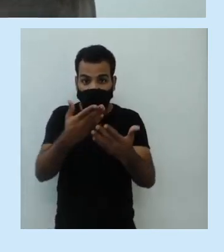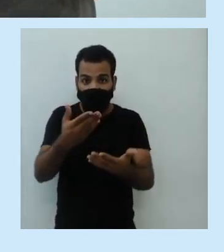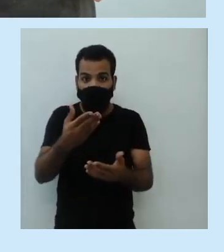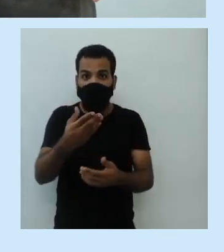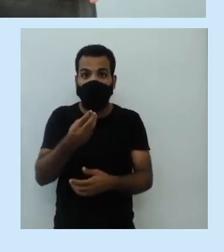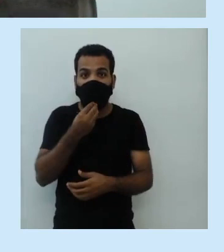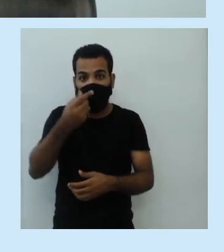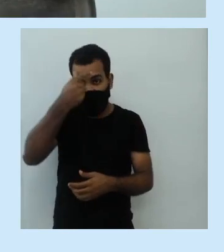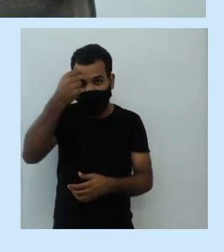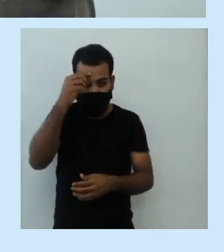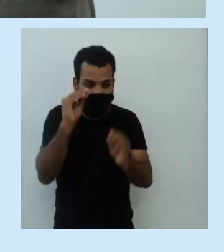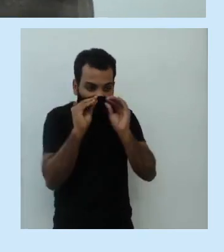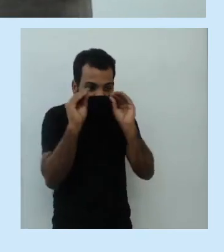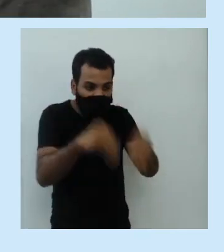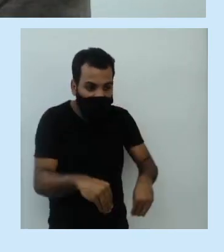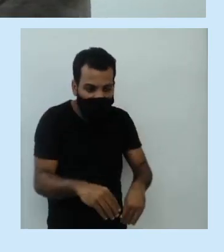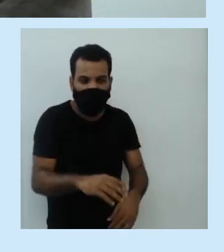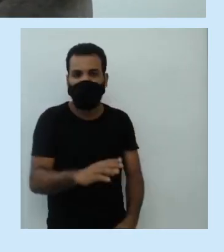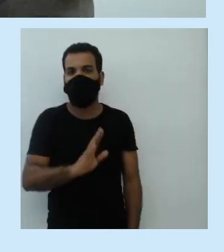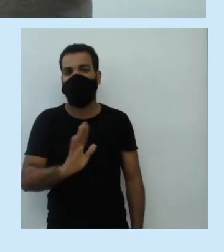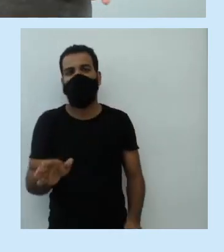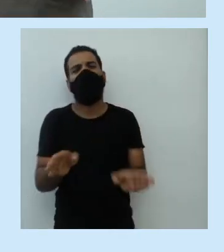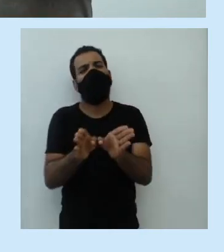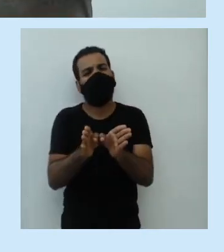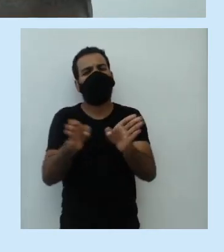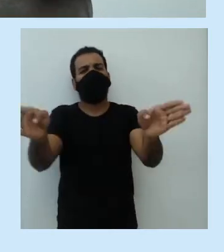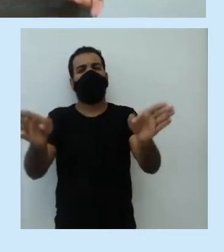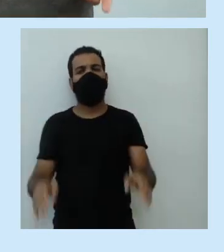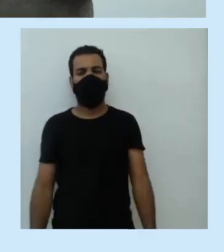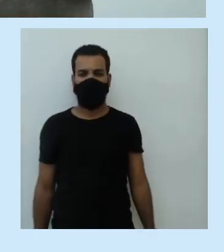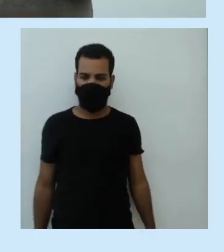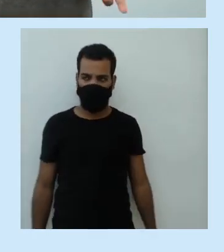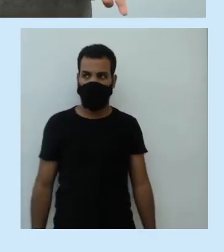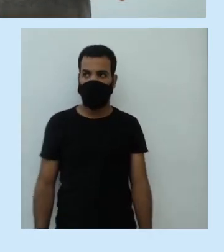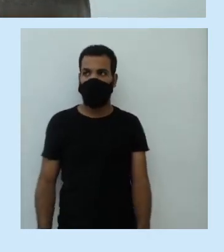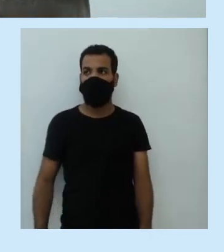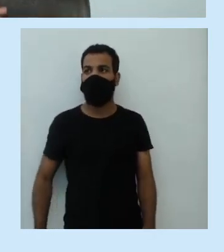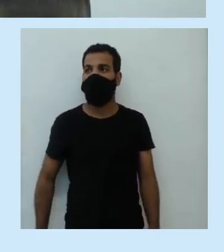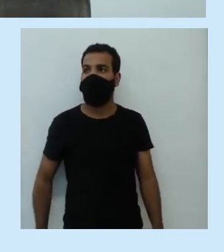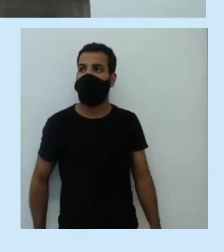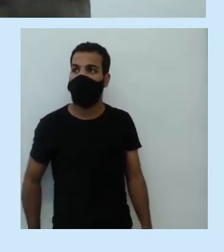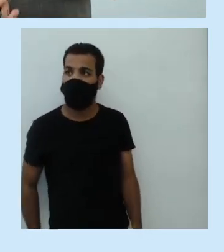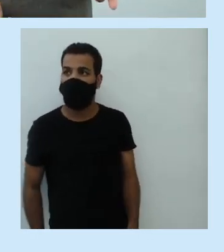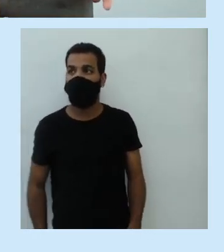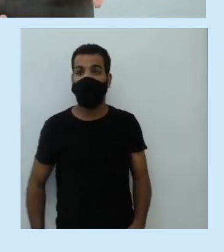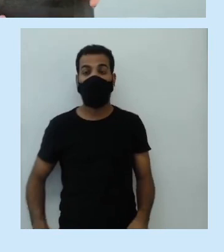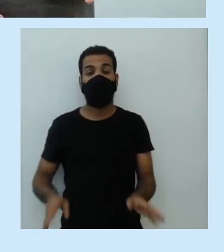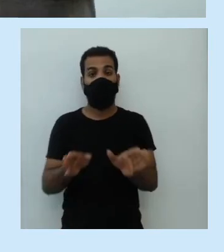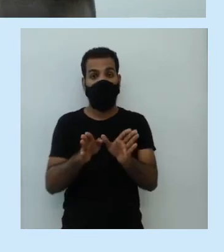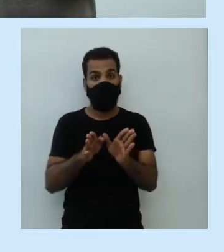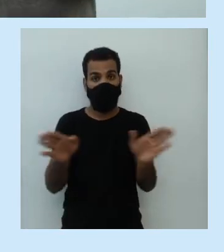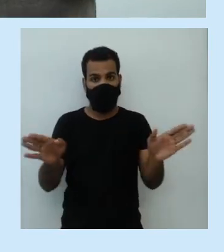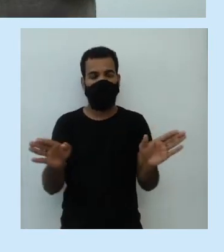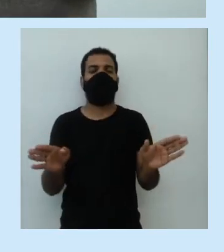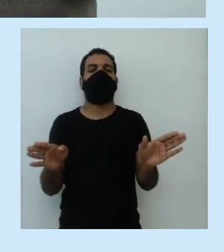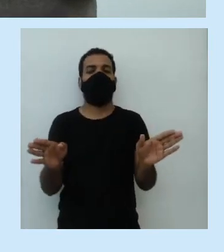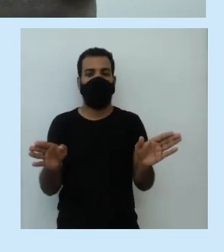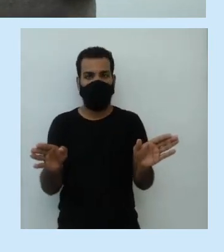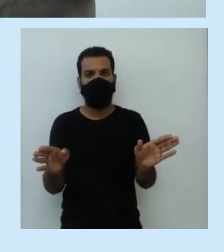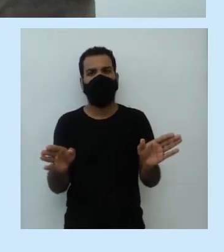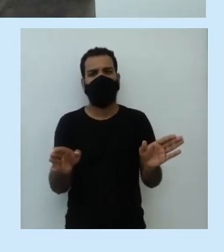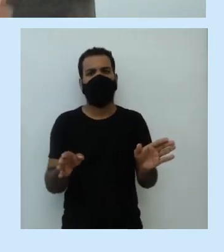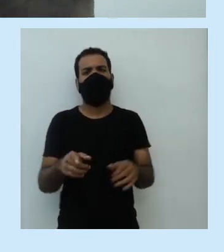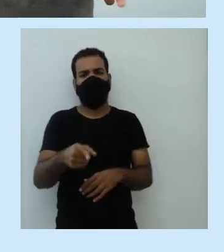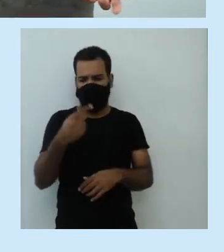um atleta. Busque os dois, eu digo para você. Os dois. Busque o seu sonho de